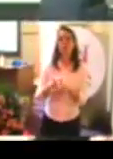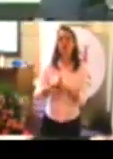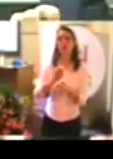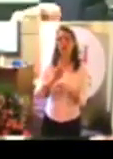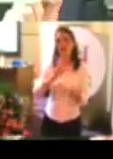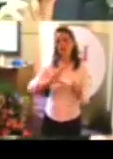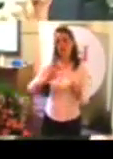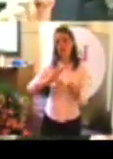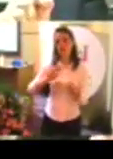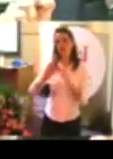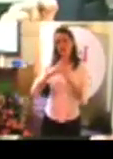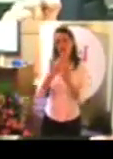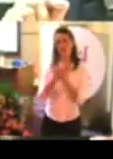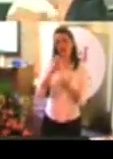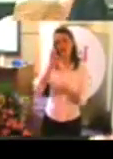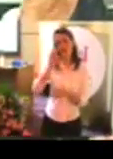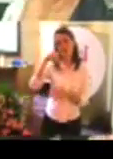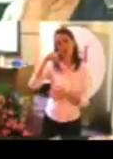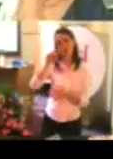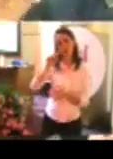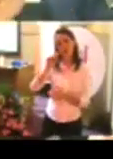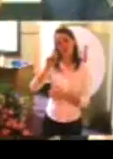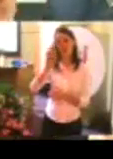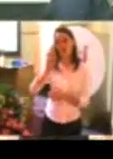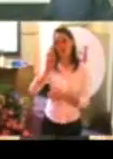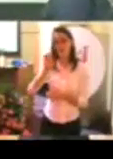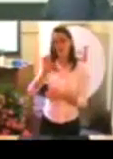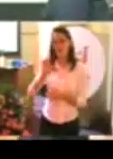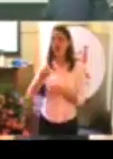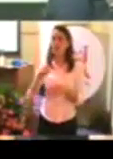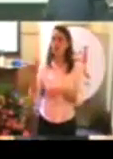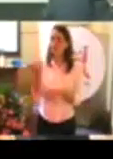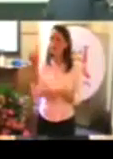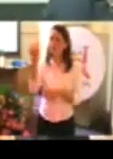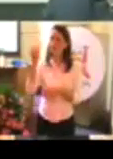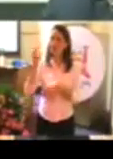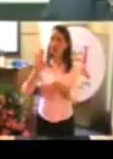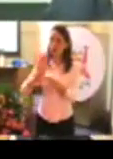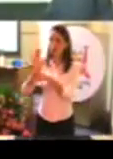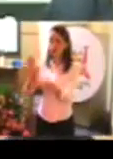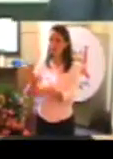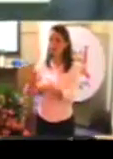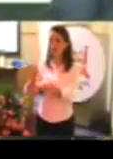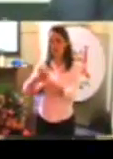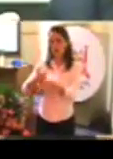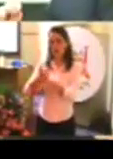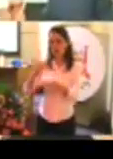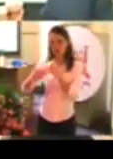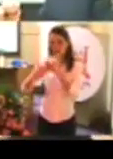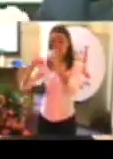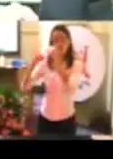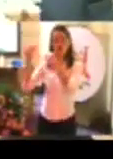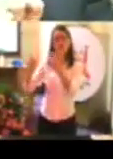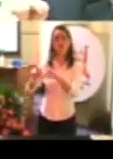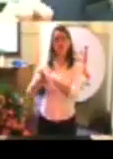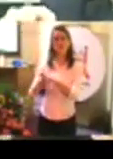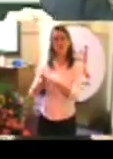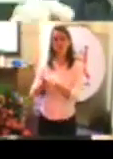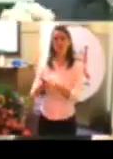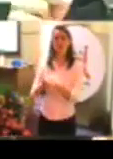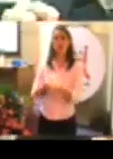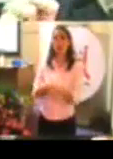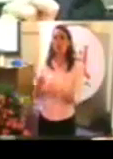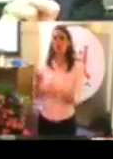Pública, é uma escola de altíssimo nível de formação de seus servidores, que tem